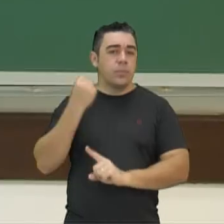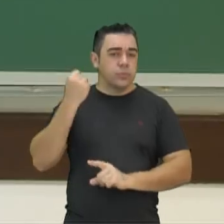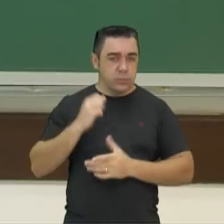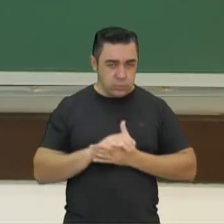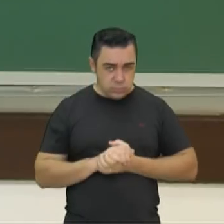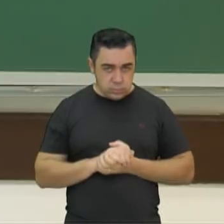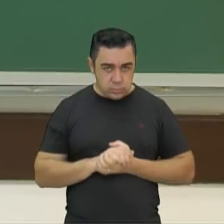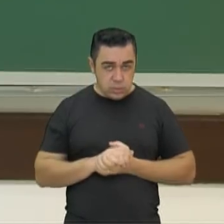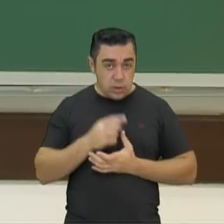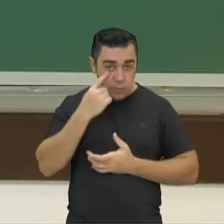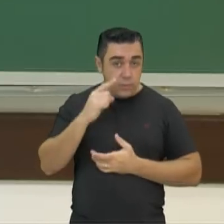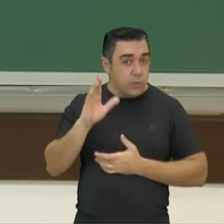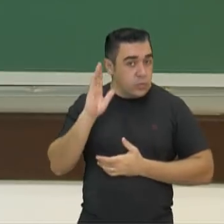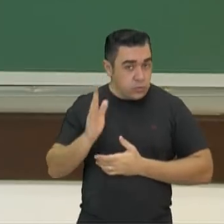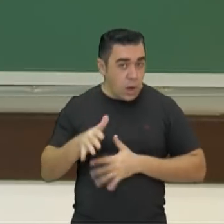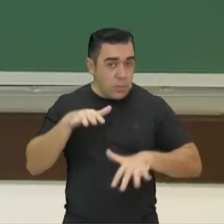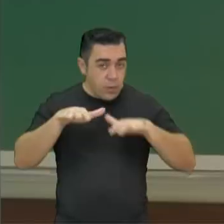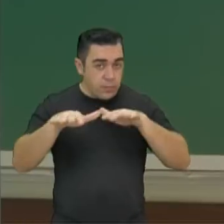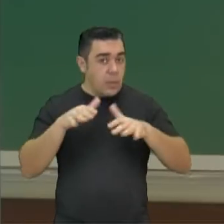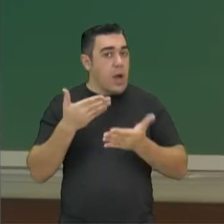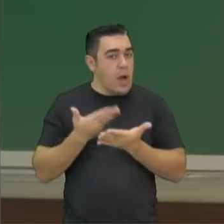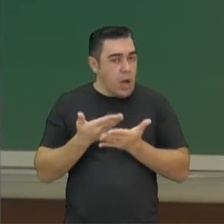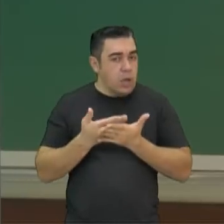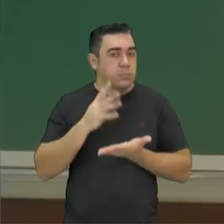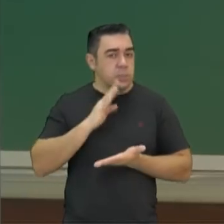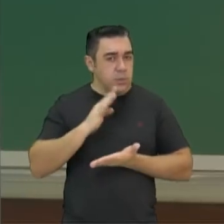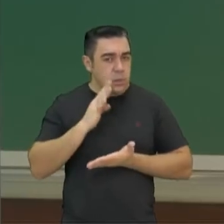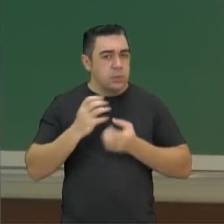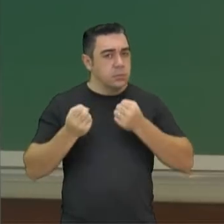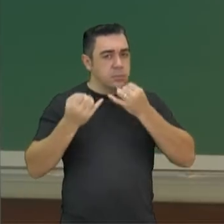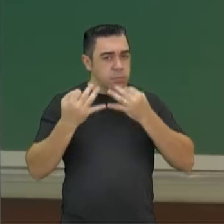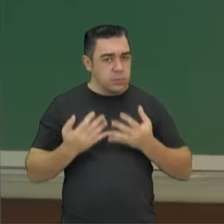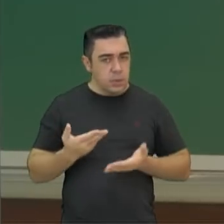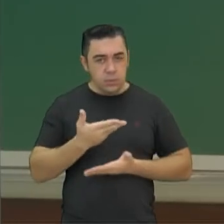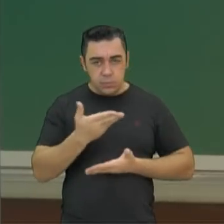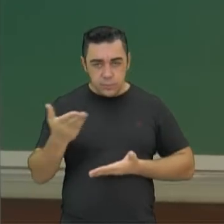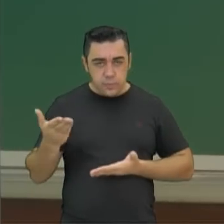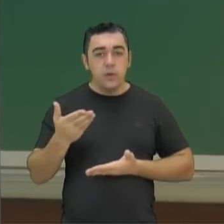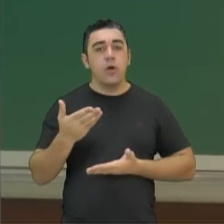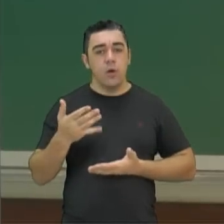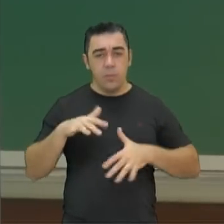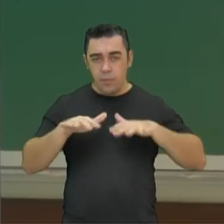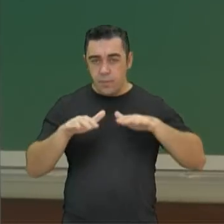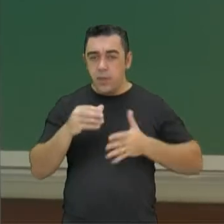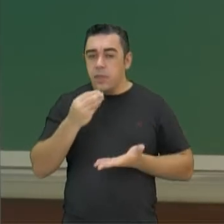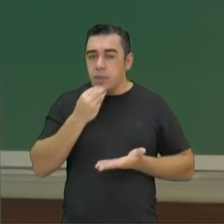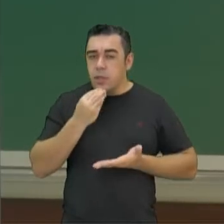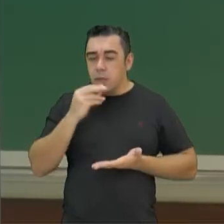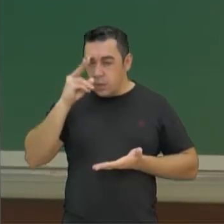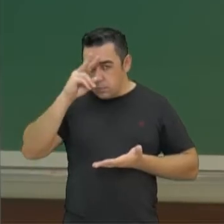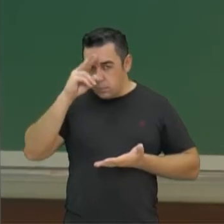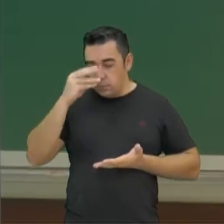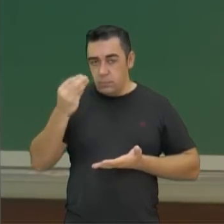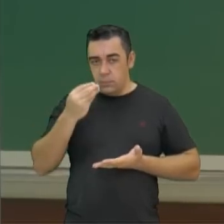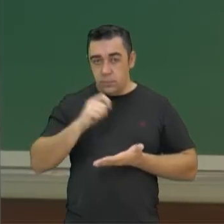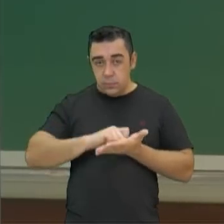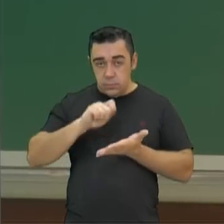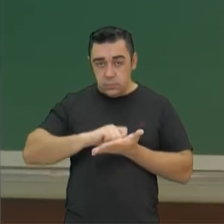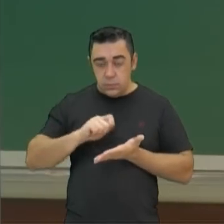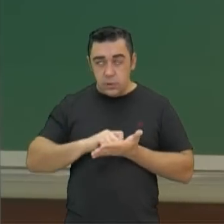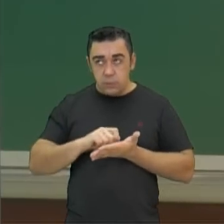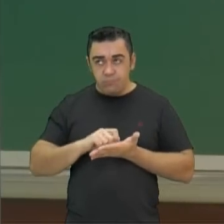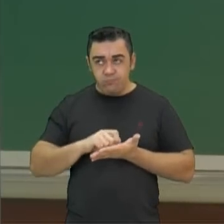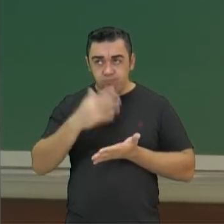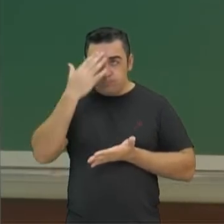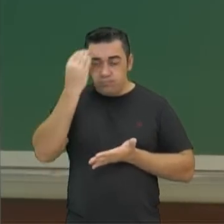né? A gente acabou de ver ali, teve uma aula assim bem bacana, assim, uma explicação bem legal sobre os movimentos. Tenta lembrar e escreva. O que você não lembrar,